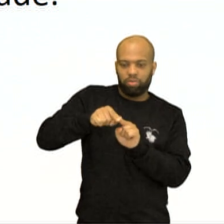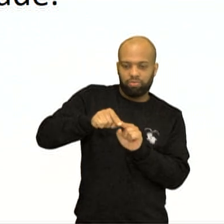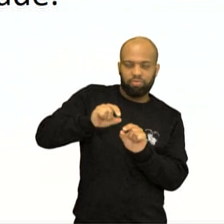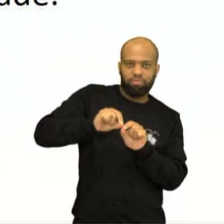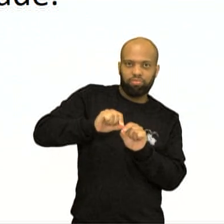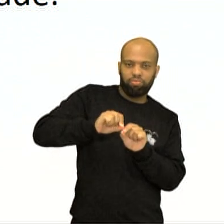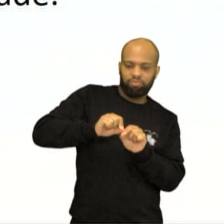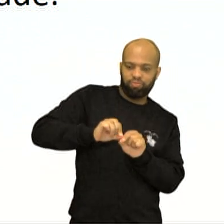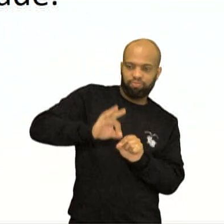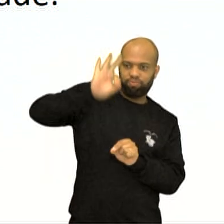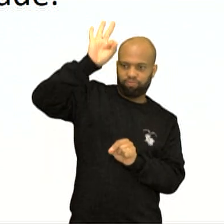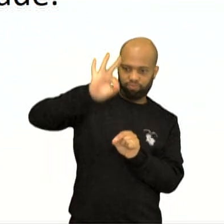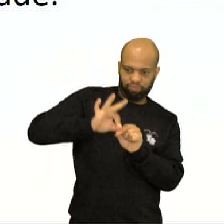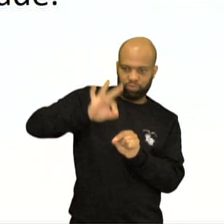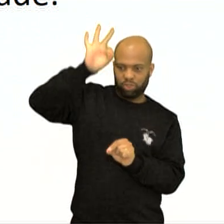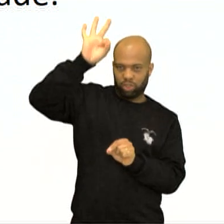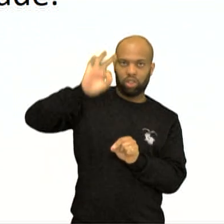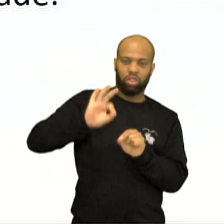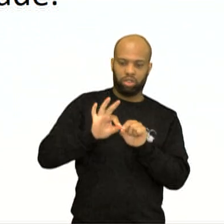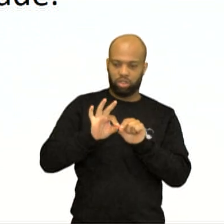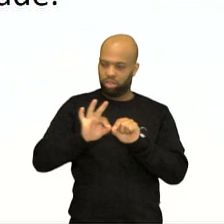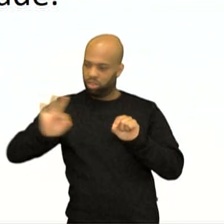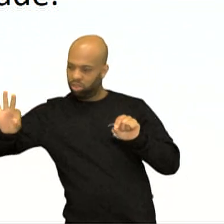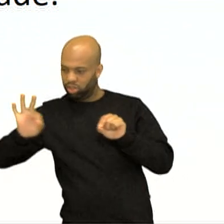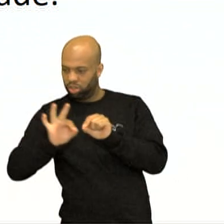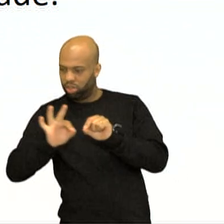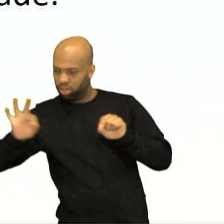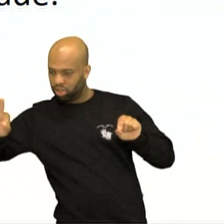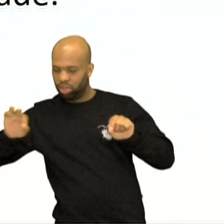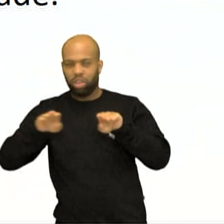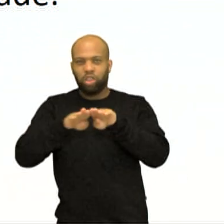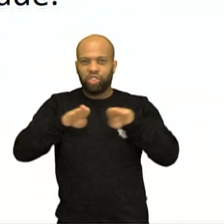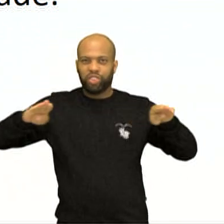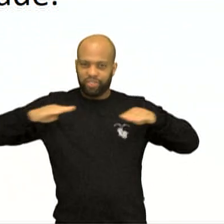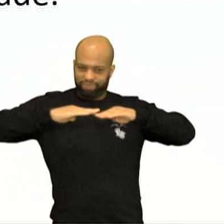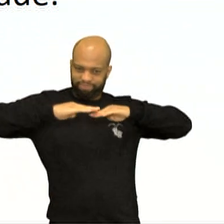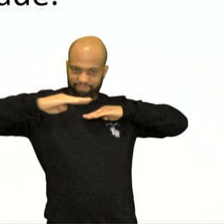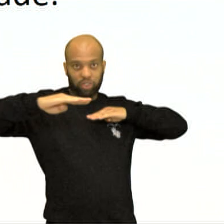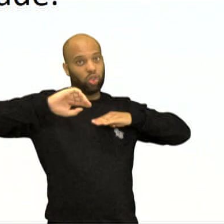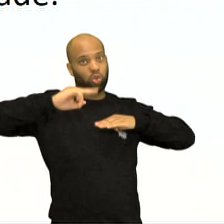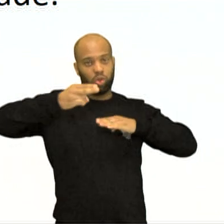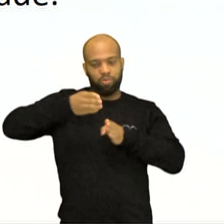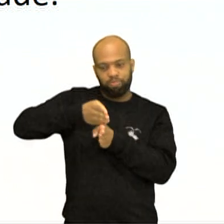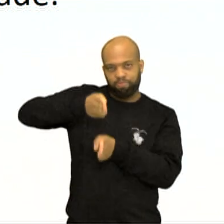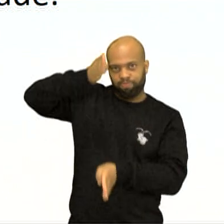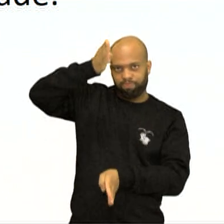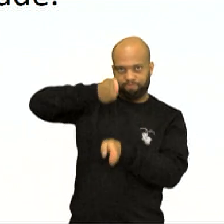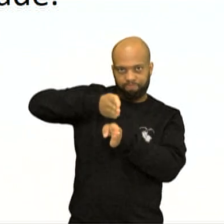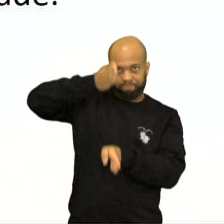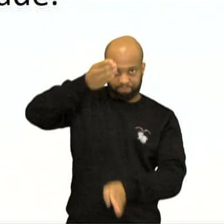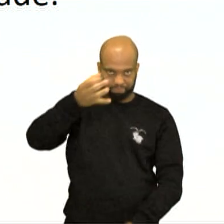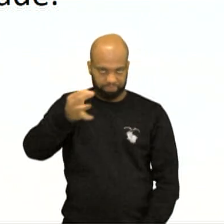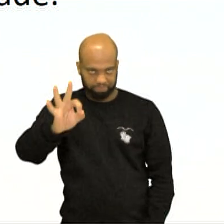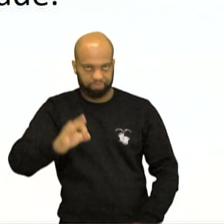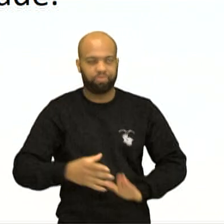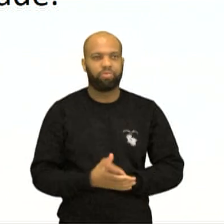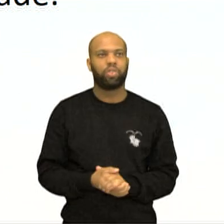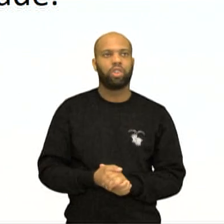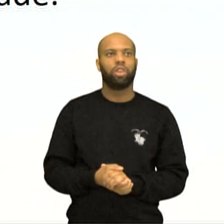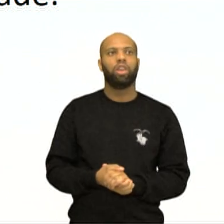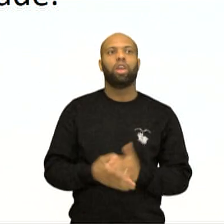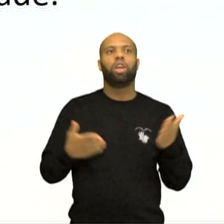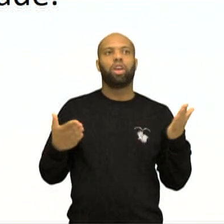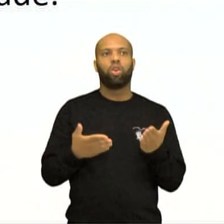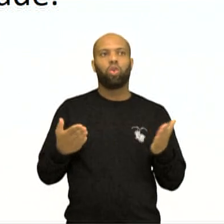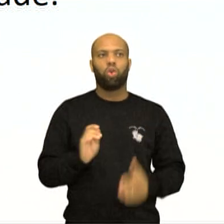vertical. Quando eu falo direção vertical ou direção horizontal, eu não estou especificando o lado, o extremo disto, certo? Então, agora ele fala em